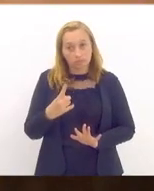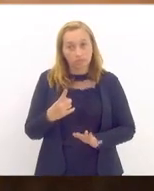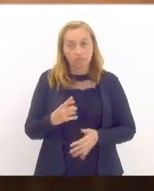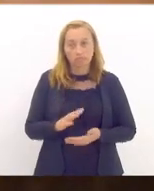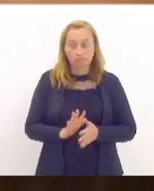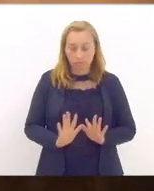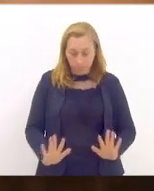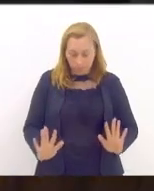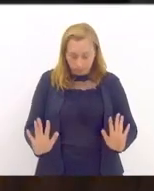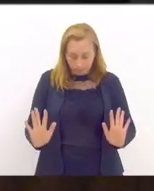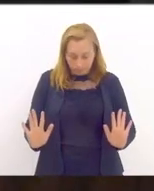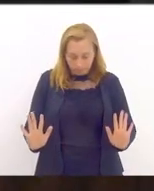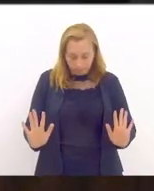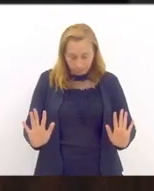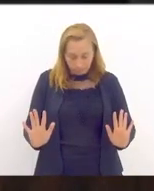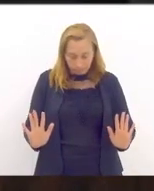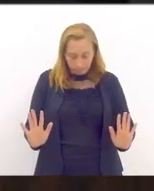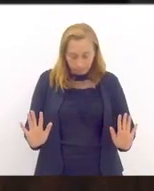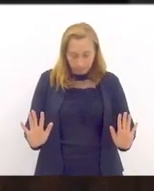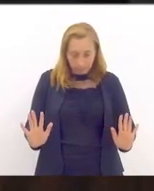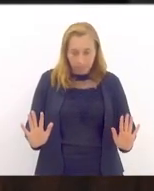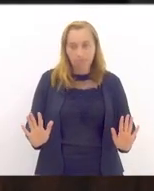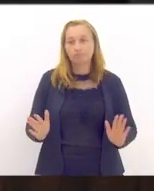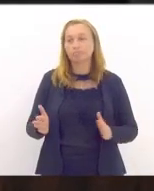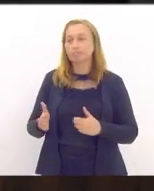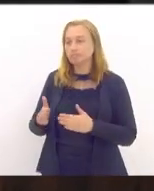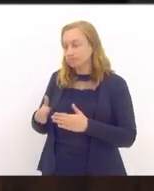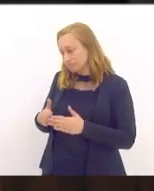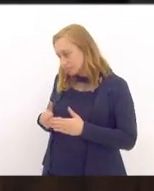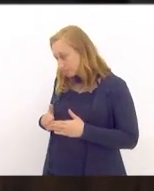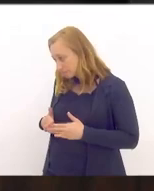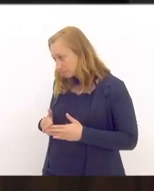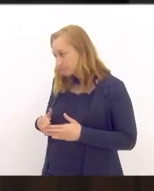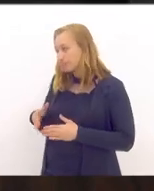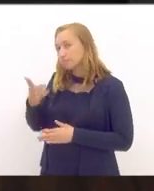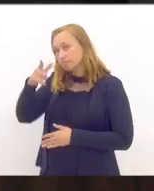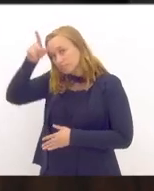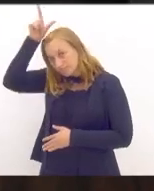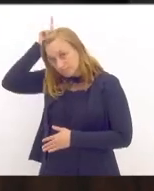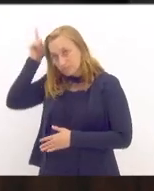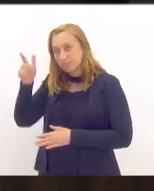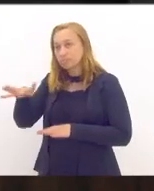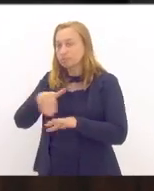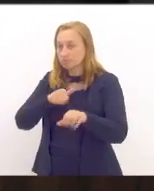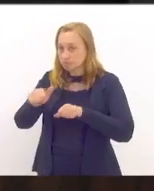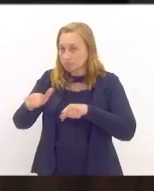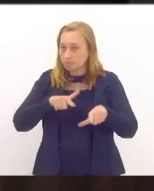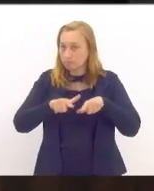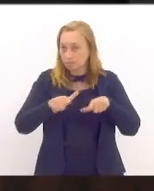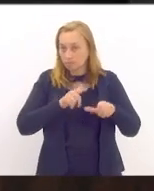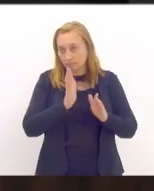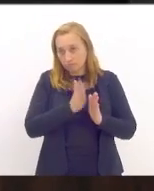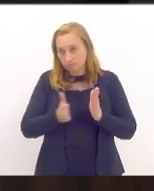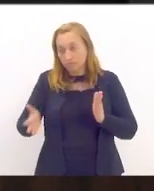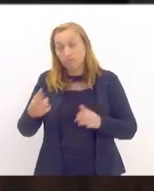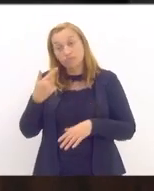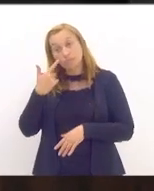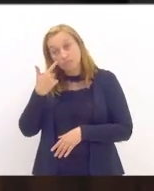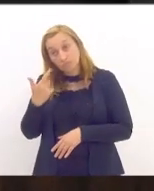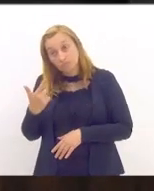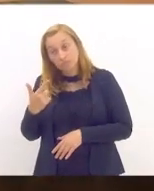por favor então eu vou chamar eu vou chamar os trabalhos vou ouvir o Deputado Luiz Paulo